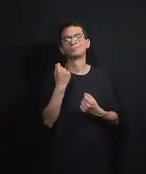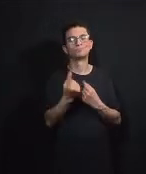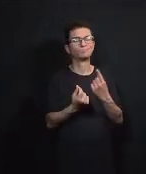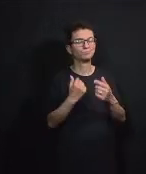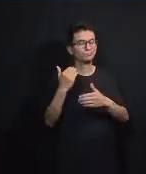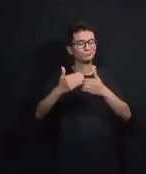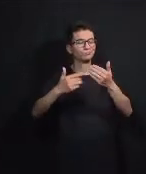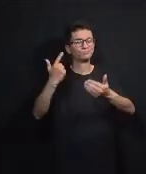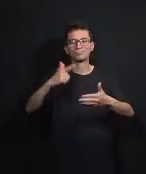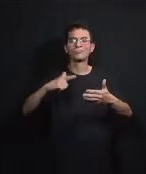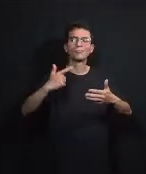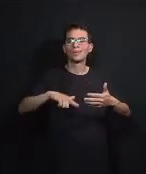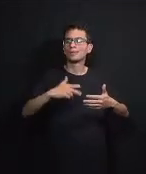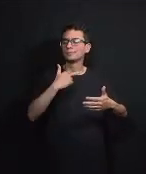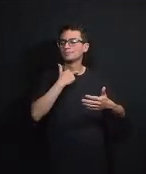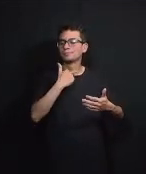tal.